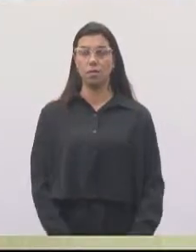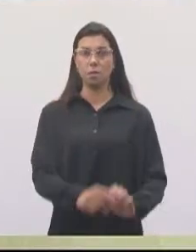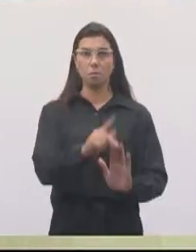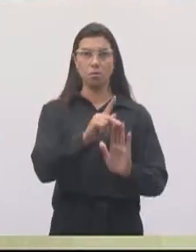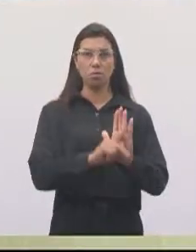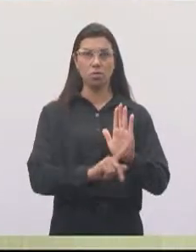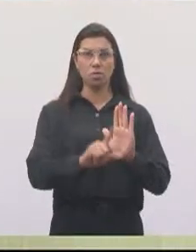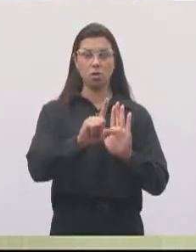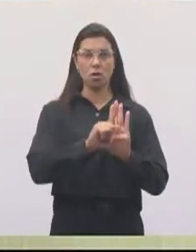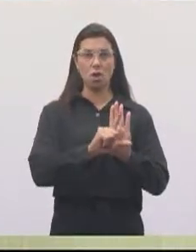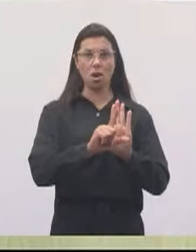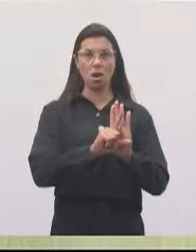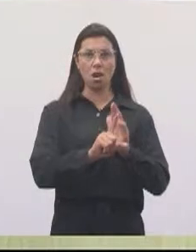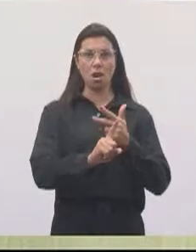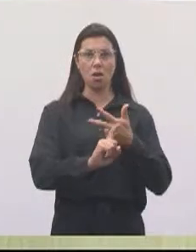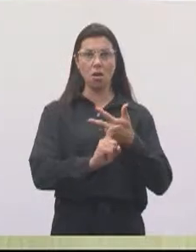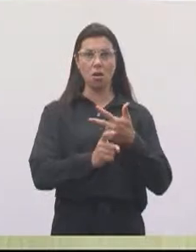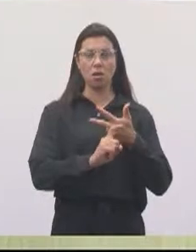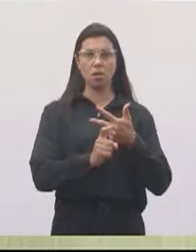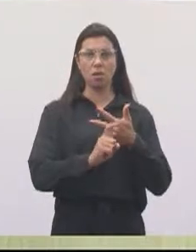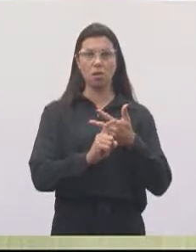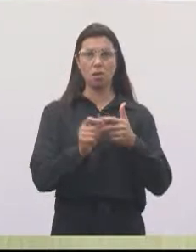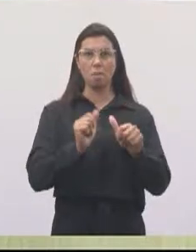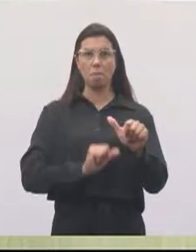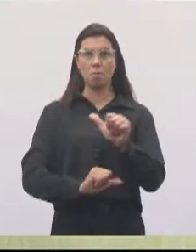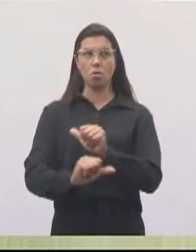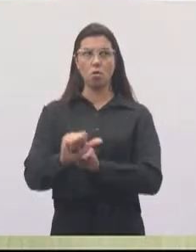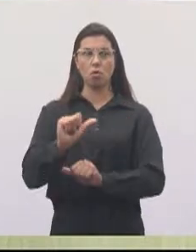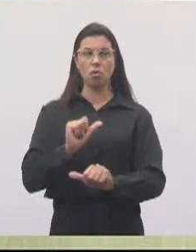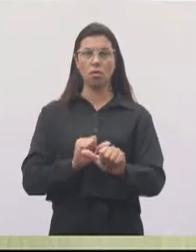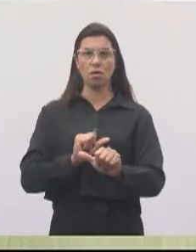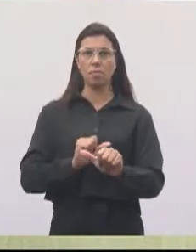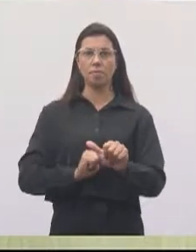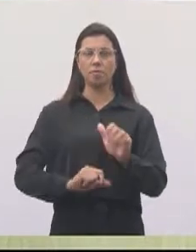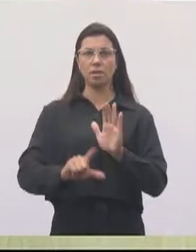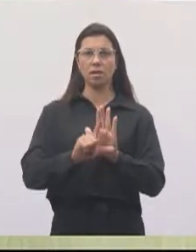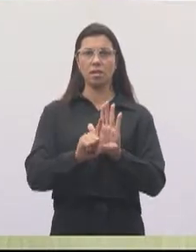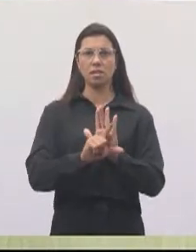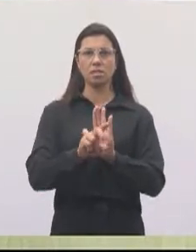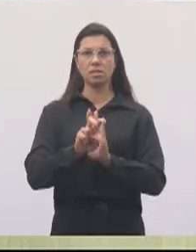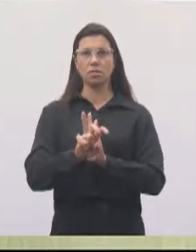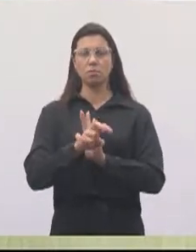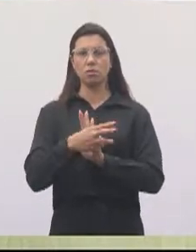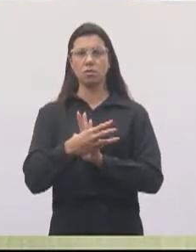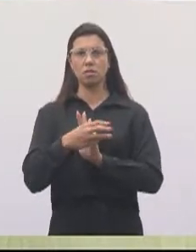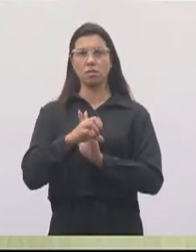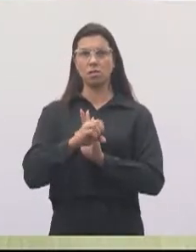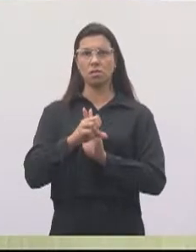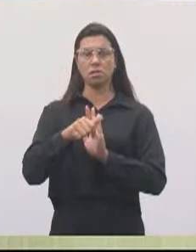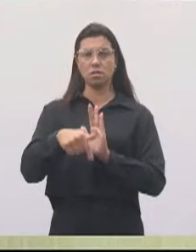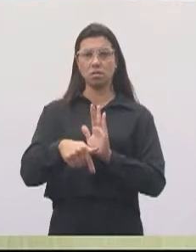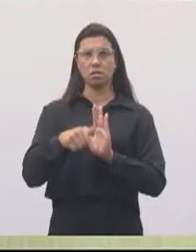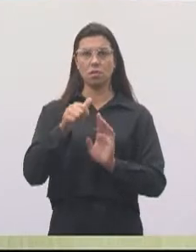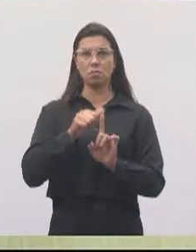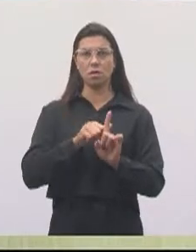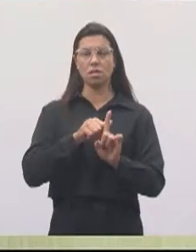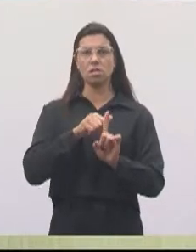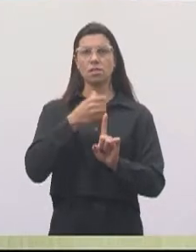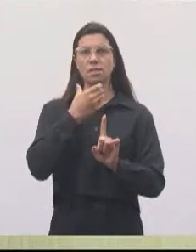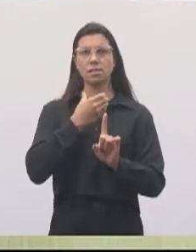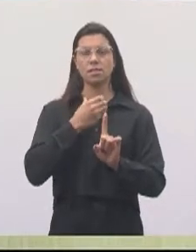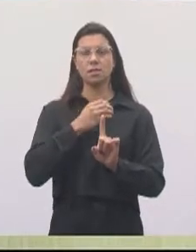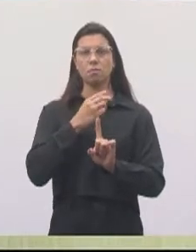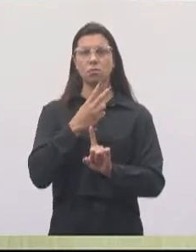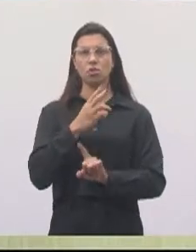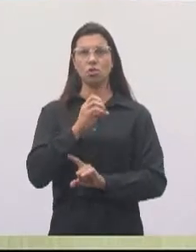Projeto de Lei do Executivo. Altera o anexo 1º da Lei nº 5.307, de 3 de dezembro de 2008, que